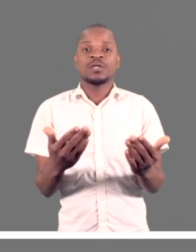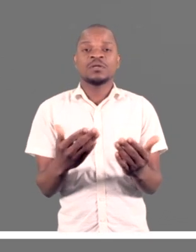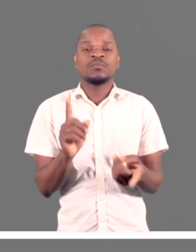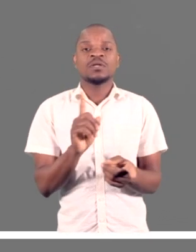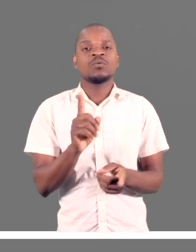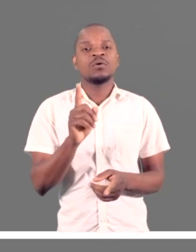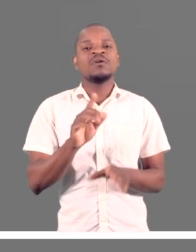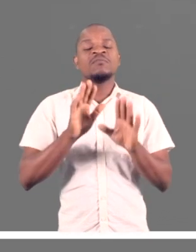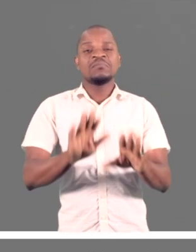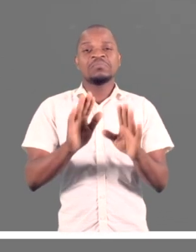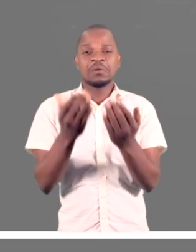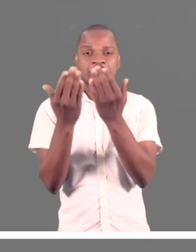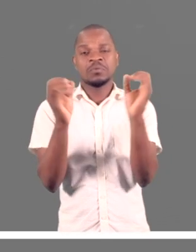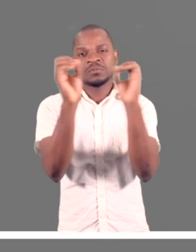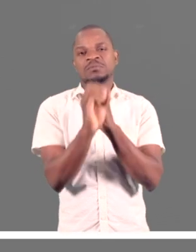ó